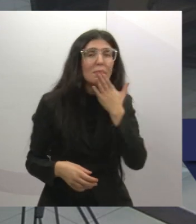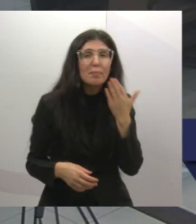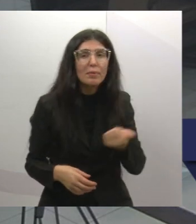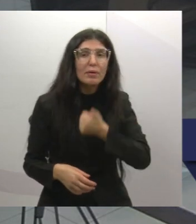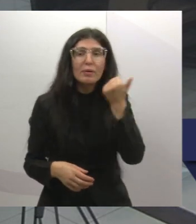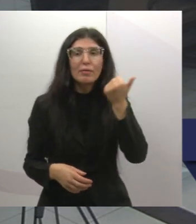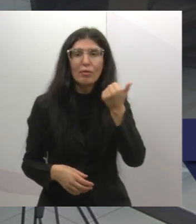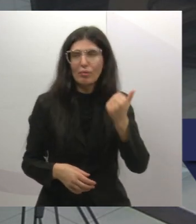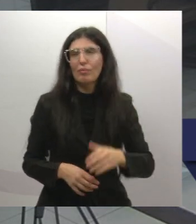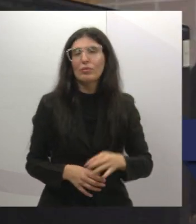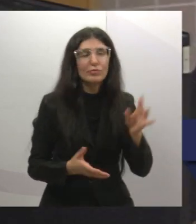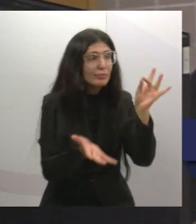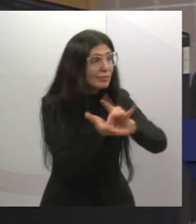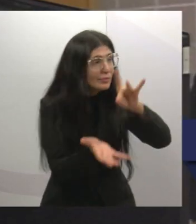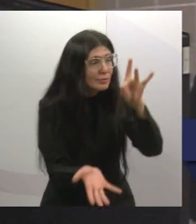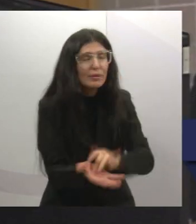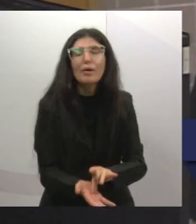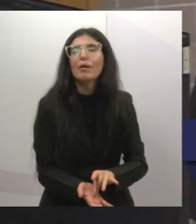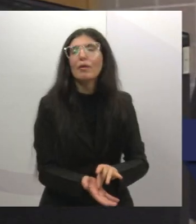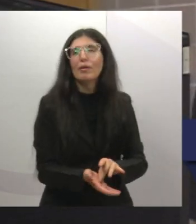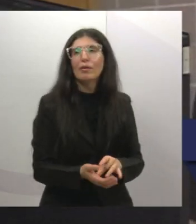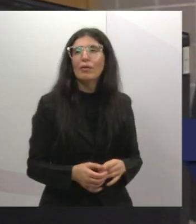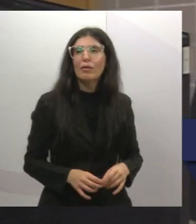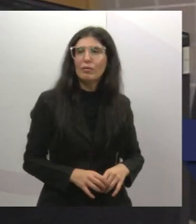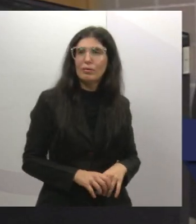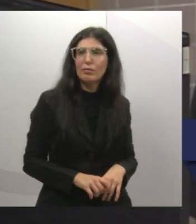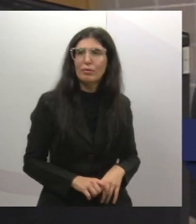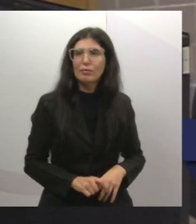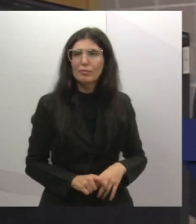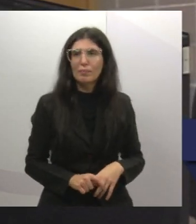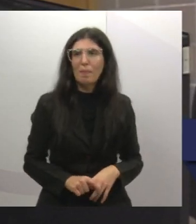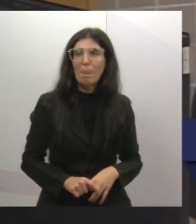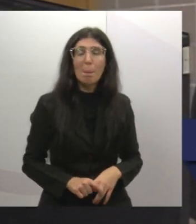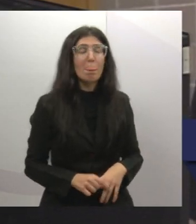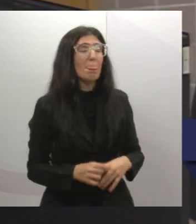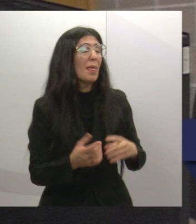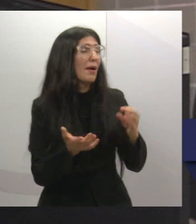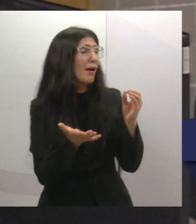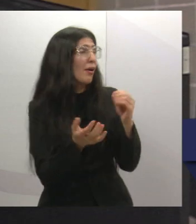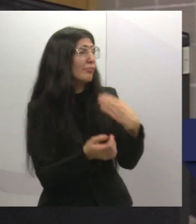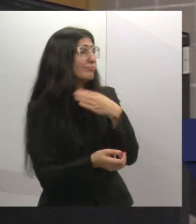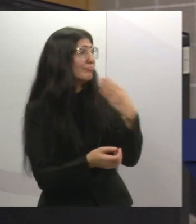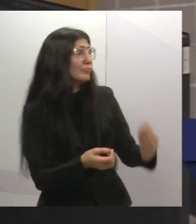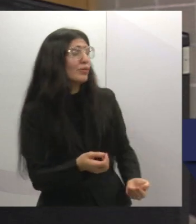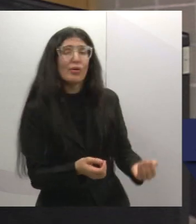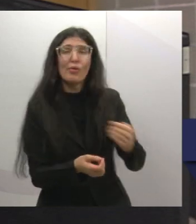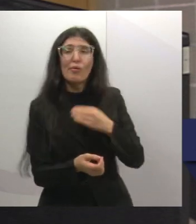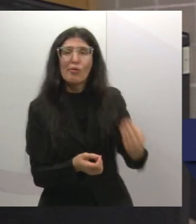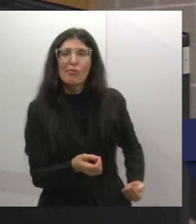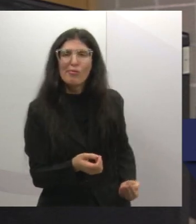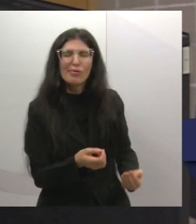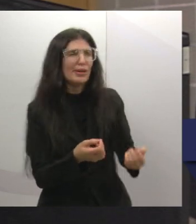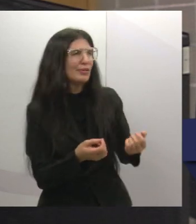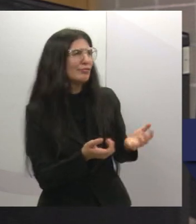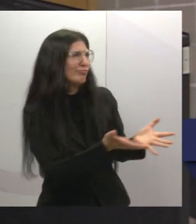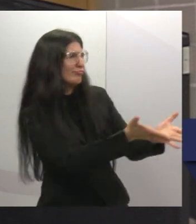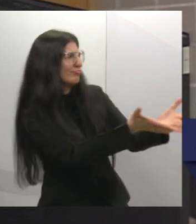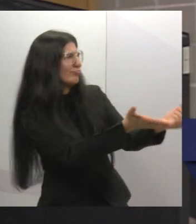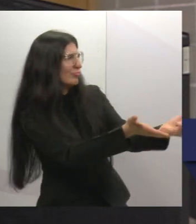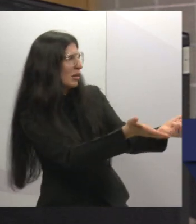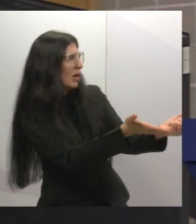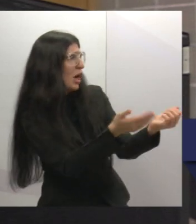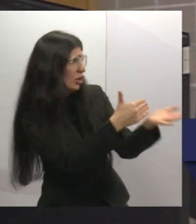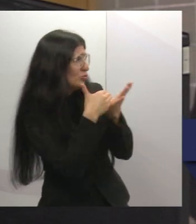dinheiro de fora contribuiu pela falta do dinheiro de dentro, né? Acho que consegue ter melhor esse